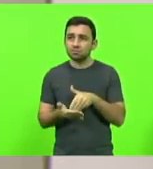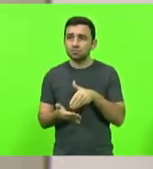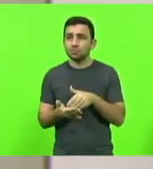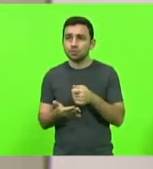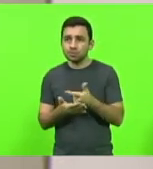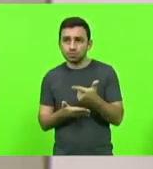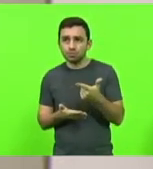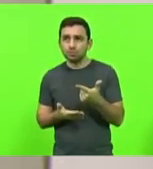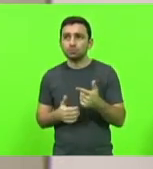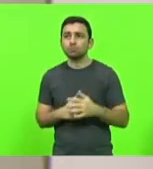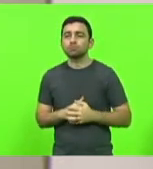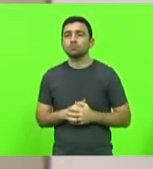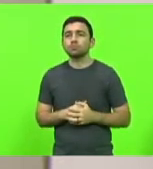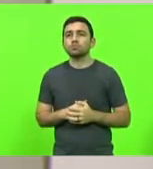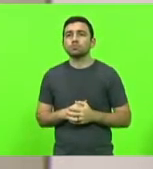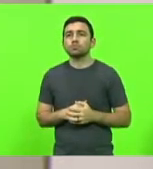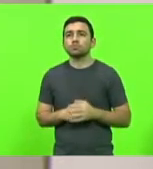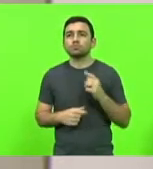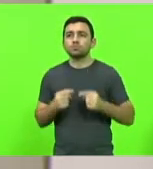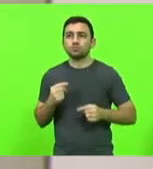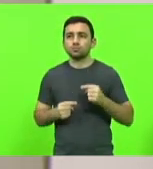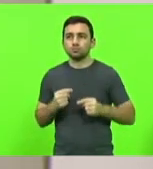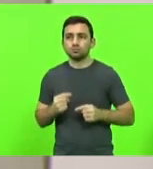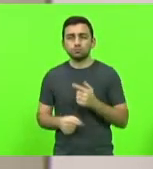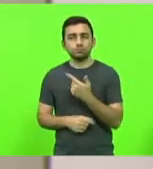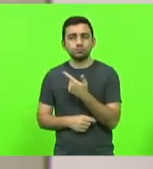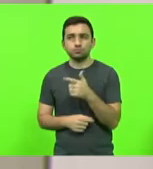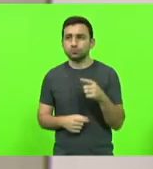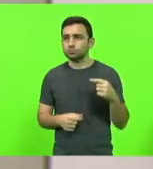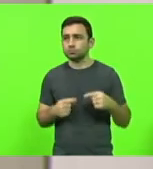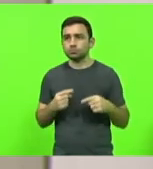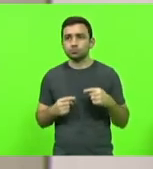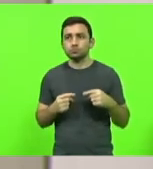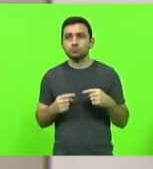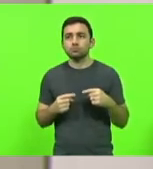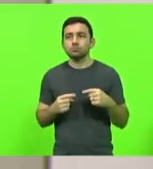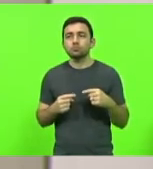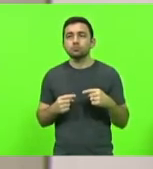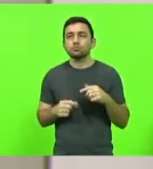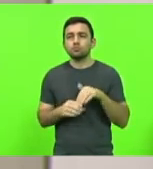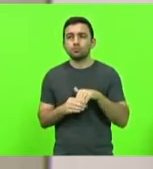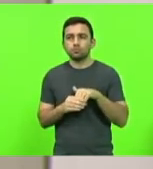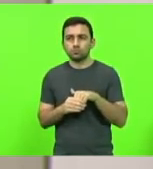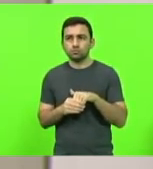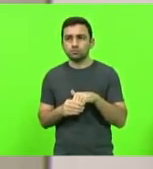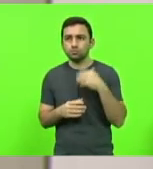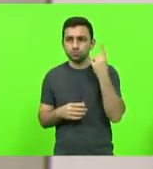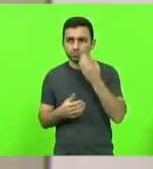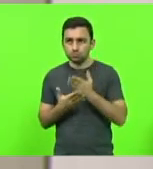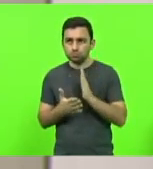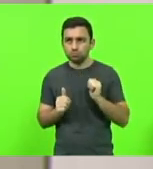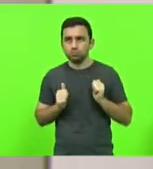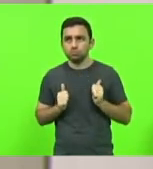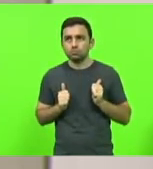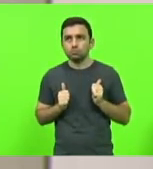Em discussão. Não havendo quem queira discutir, em votação. Deputados que aprovam, permaneçam como se